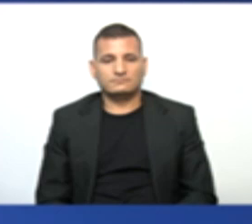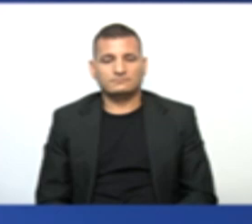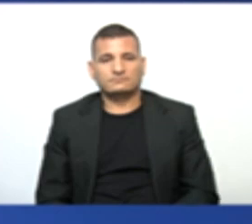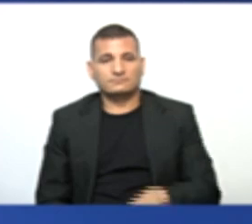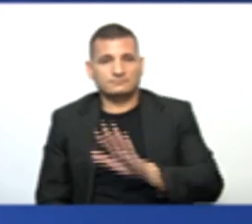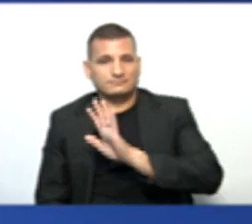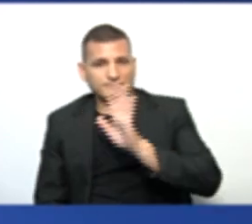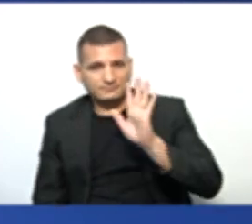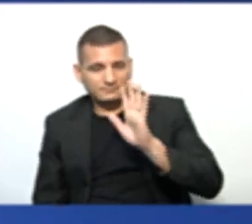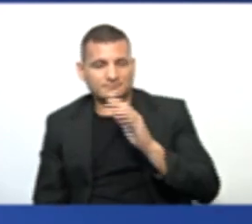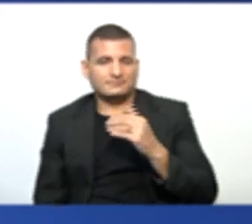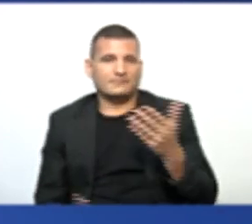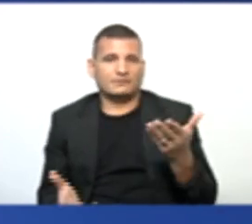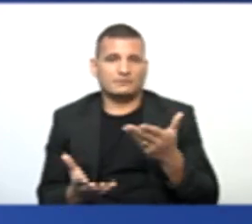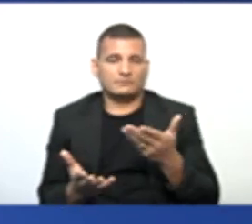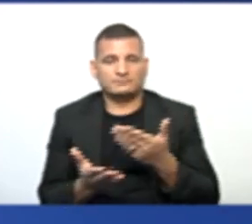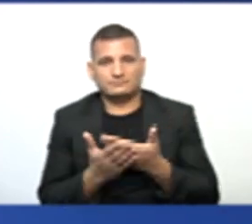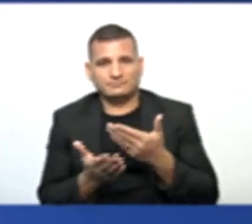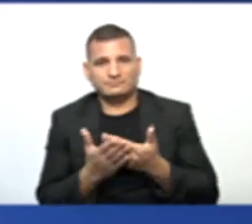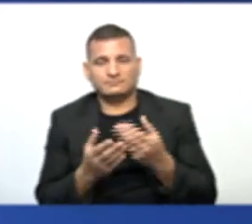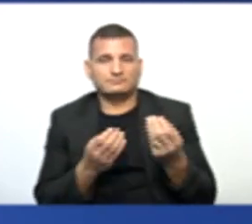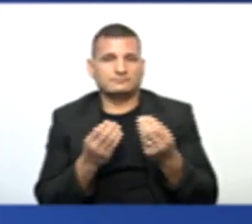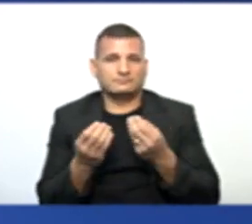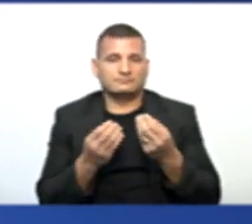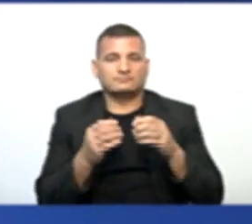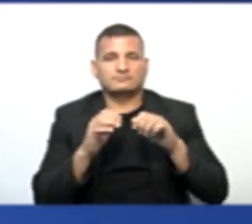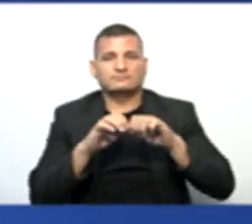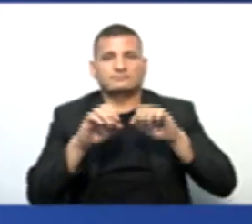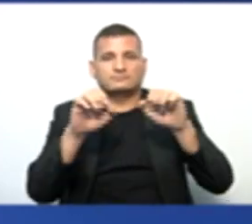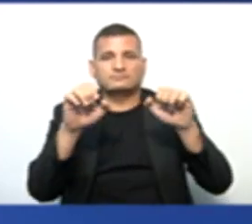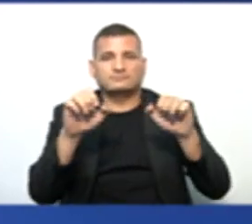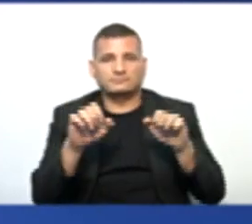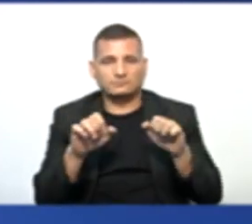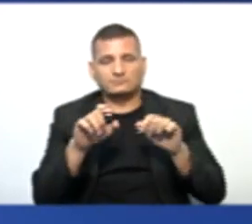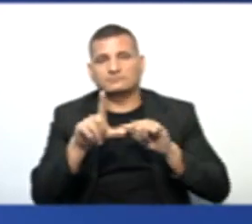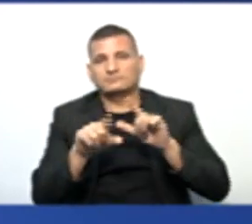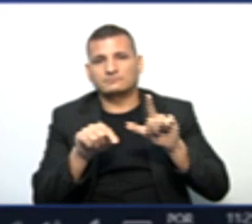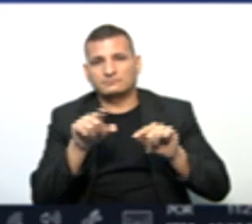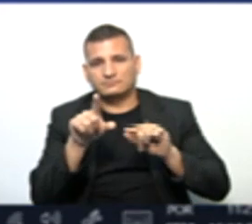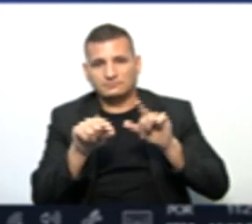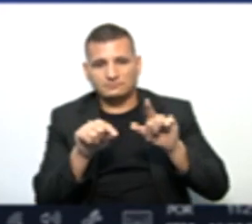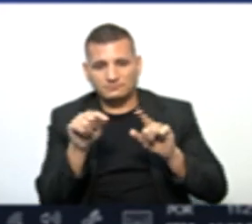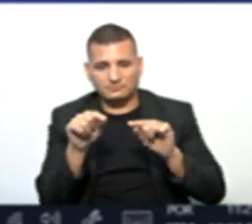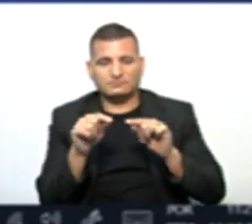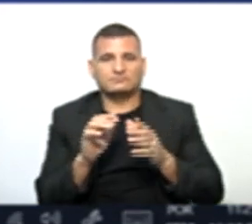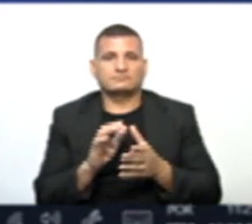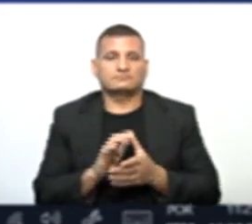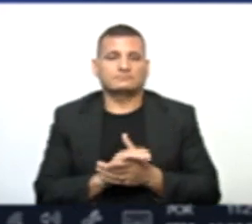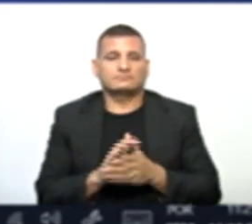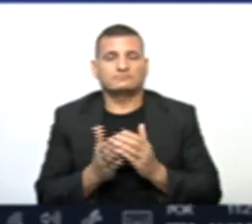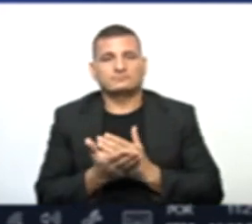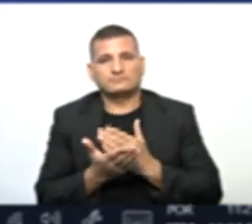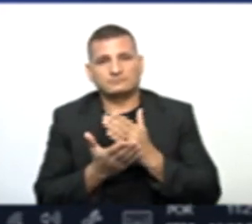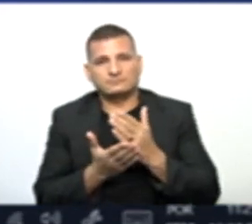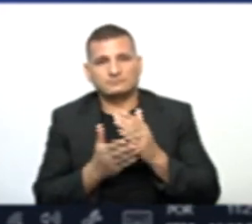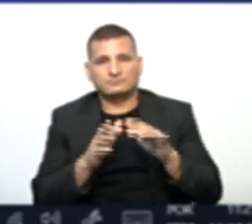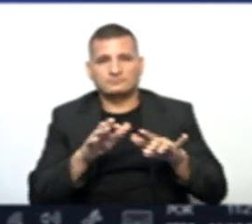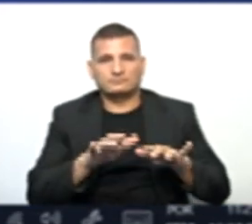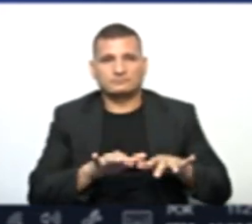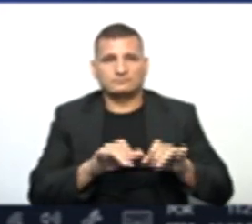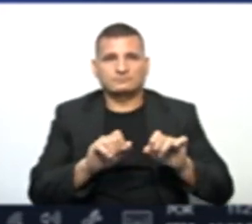Olá a todos, vamos estudar hoje sobre estruturas de controle de seleção. Então, inicialmente, nós vamos acessar o nosso ambiente